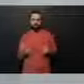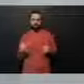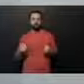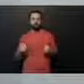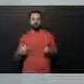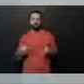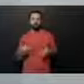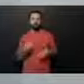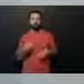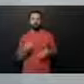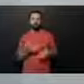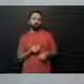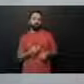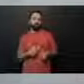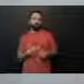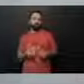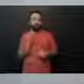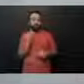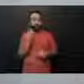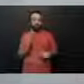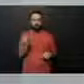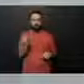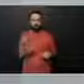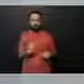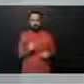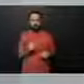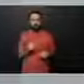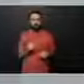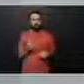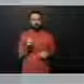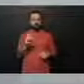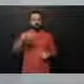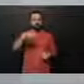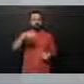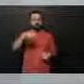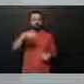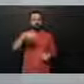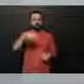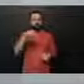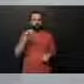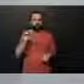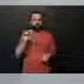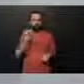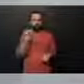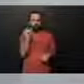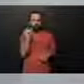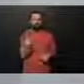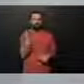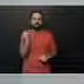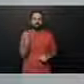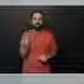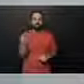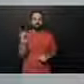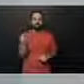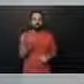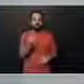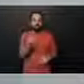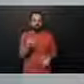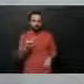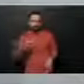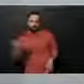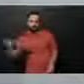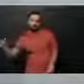70 dezenas. O que seria isso? Eu teria que contar 70 barrinhas dessa. Olha, 1, 2,